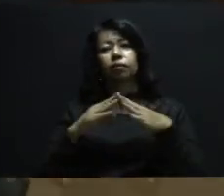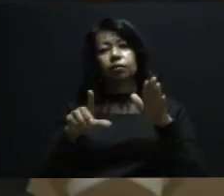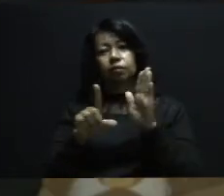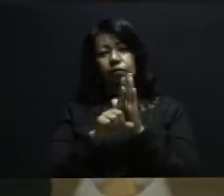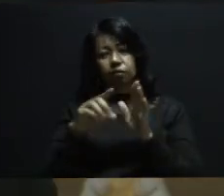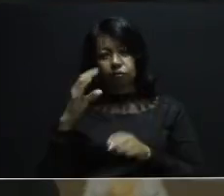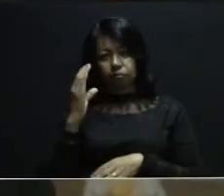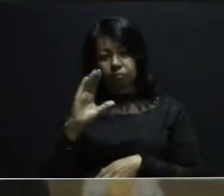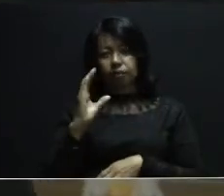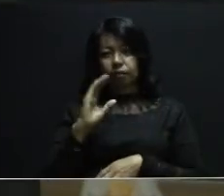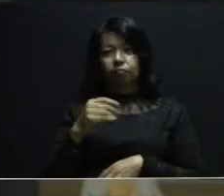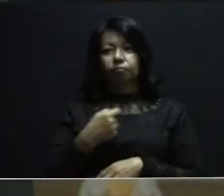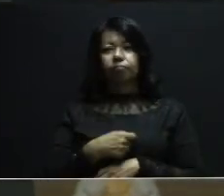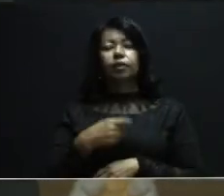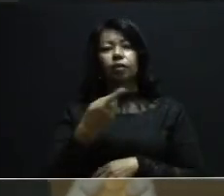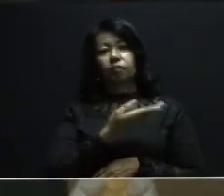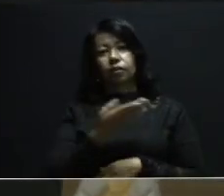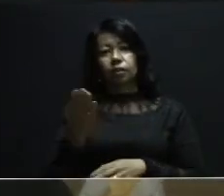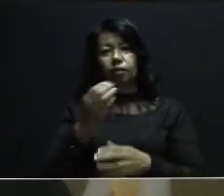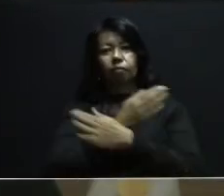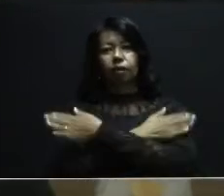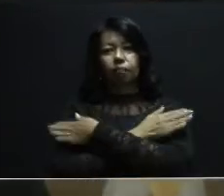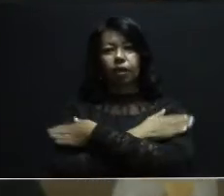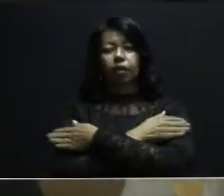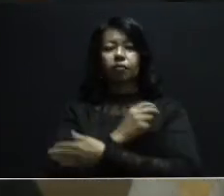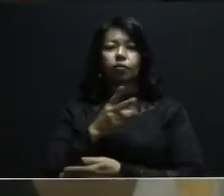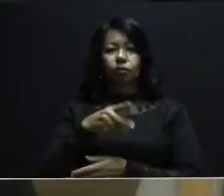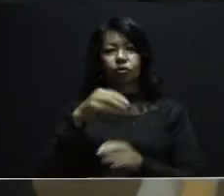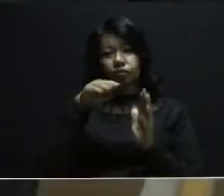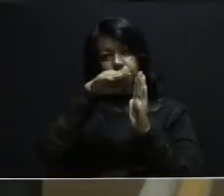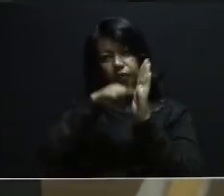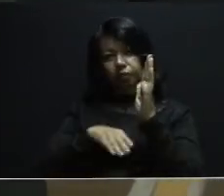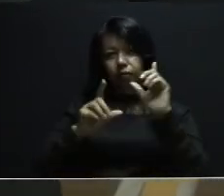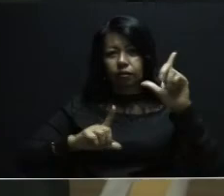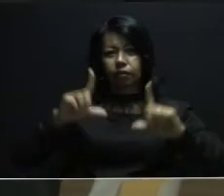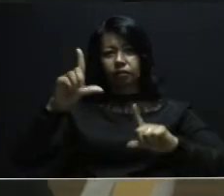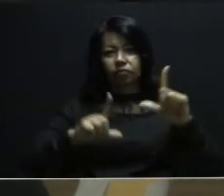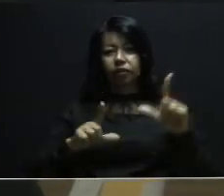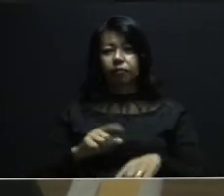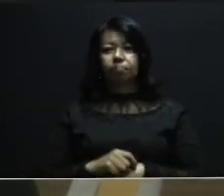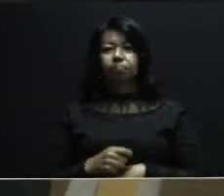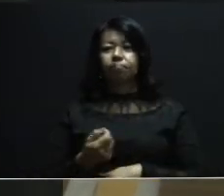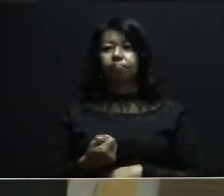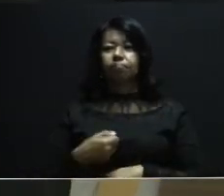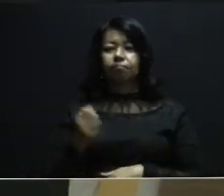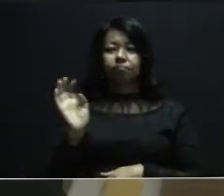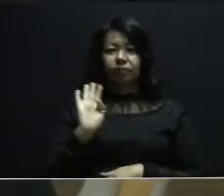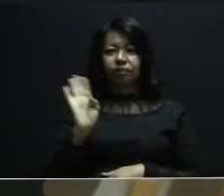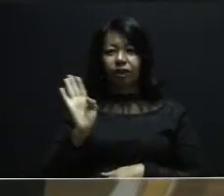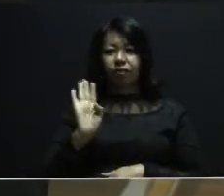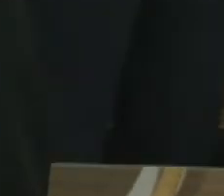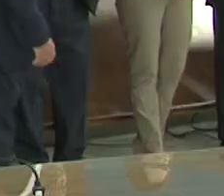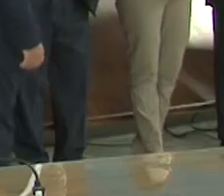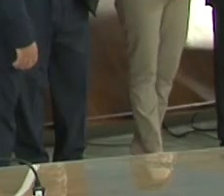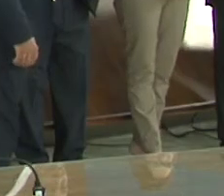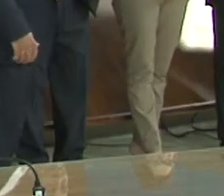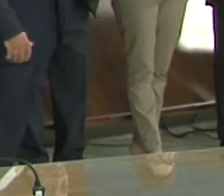da Câmara Municipal de Cubatão. A você um forte abraço e continue na programação da TV Câmara Cubatão. E até mais.